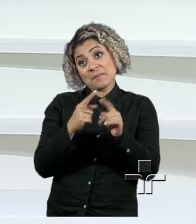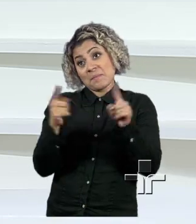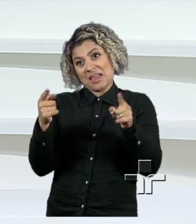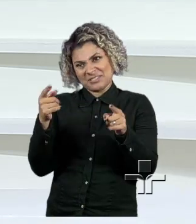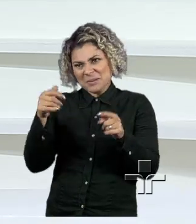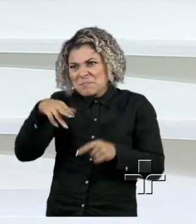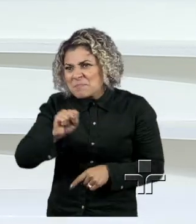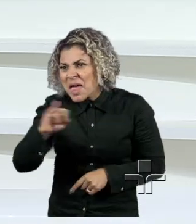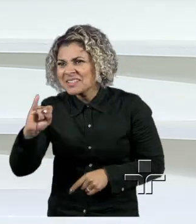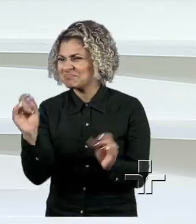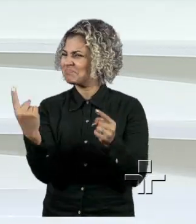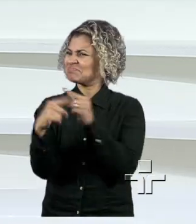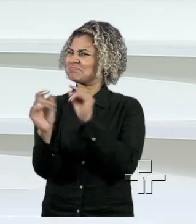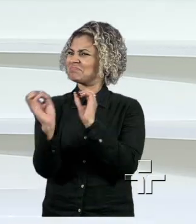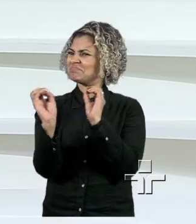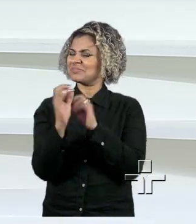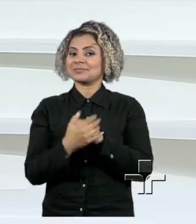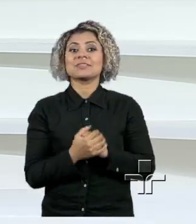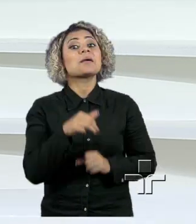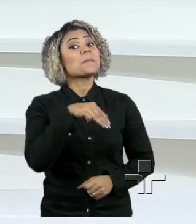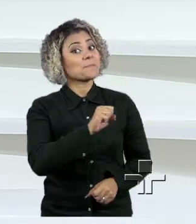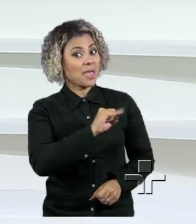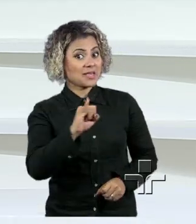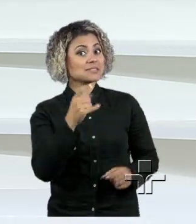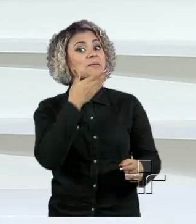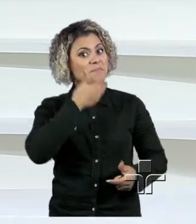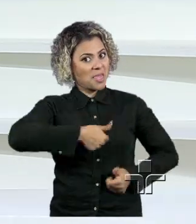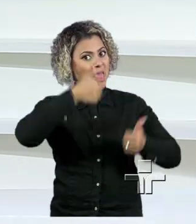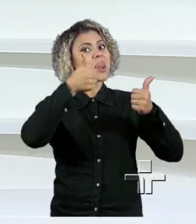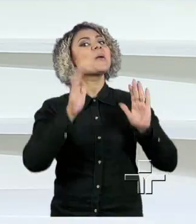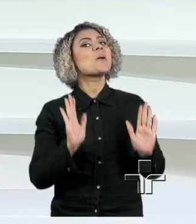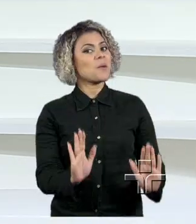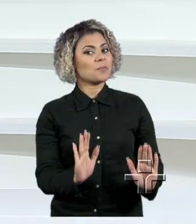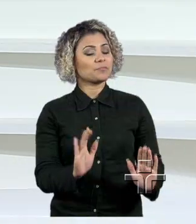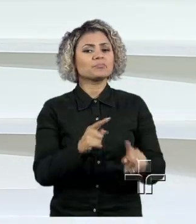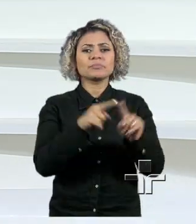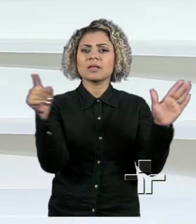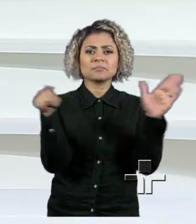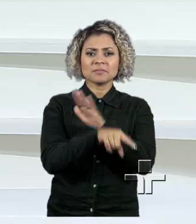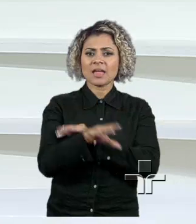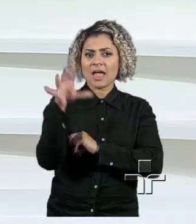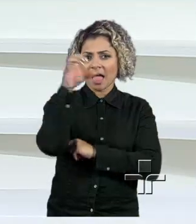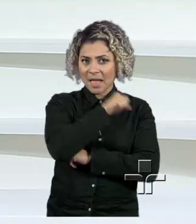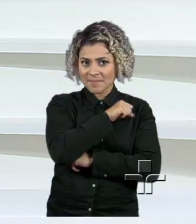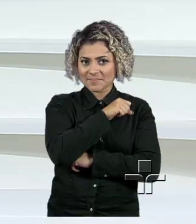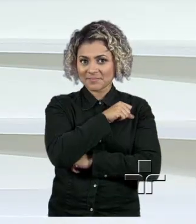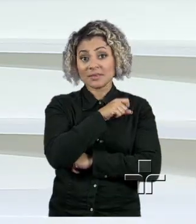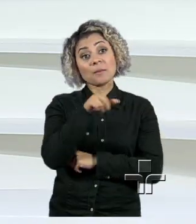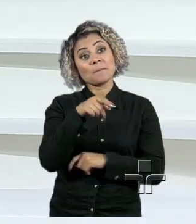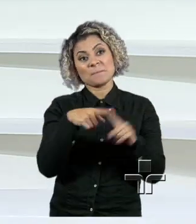o Renato jogou muito bem, mas o Messi é melhor. Mas deixa eu te perguntar rapidamente. Mas é bonitinho.